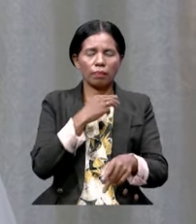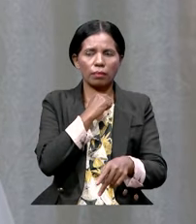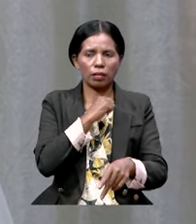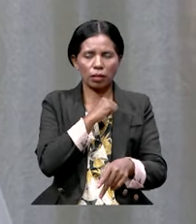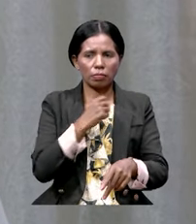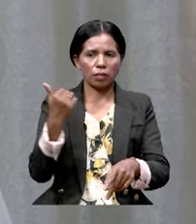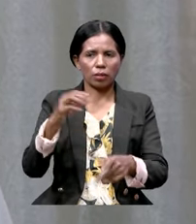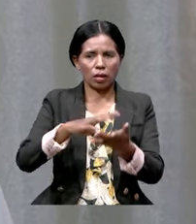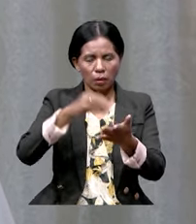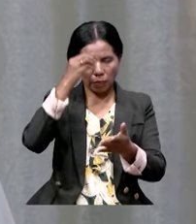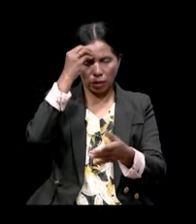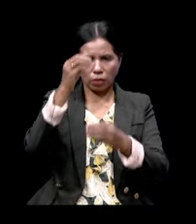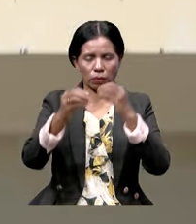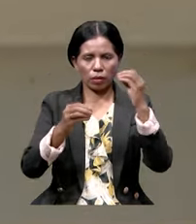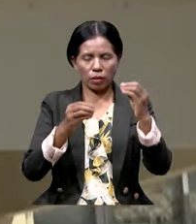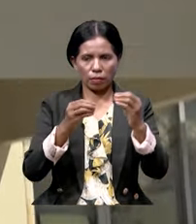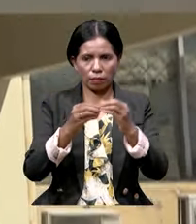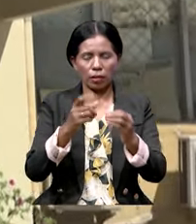com o português.